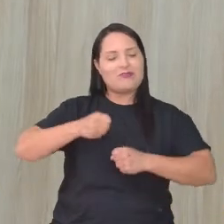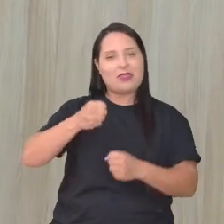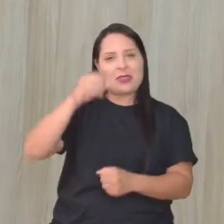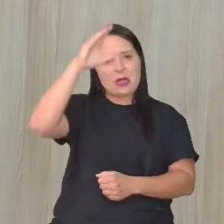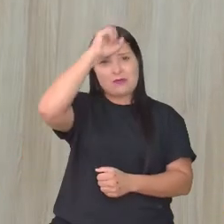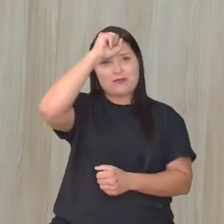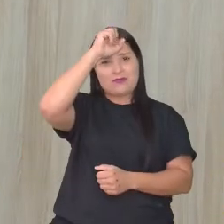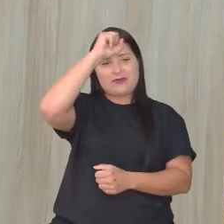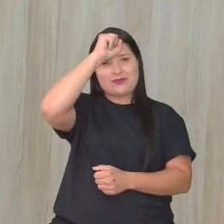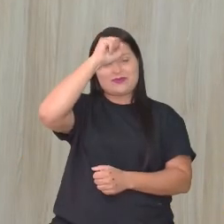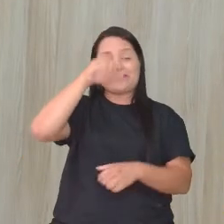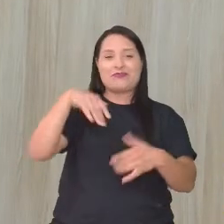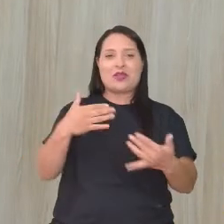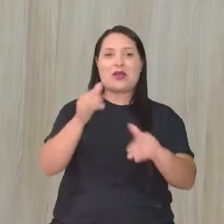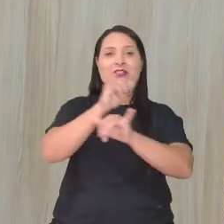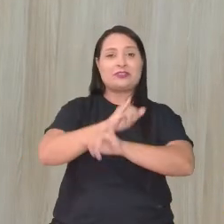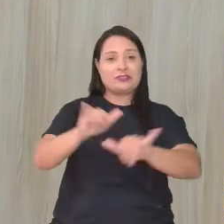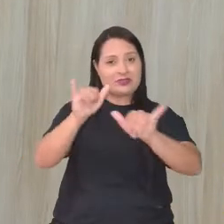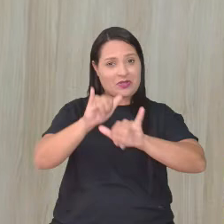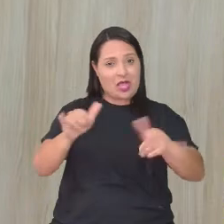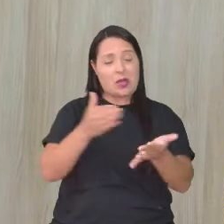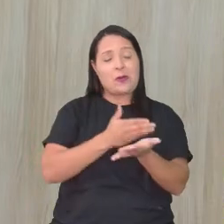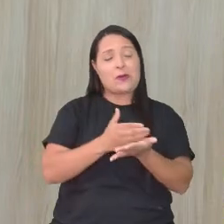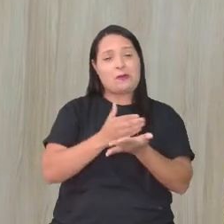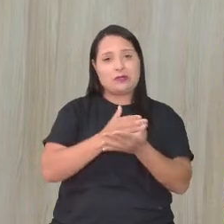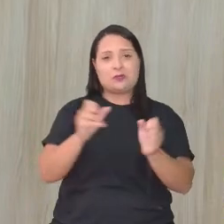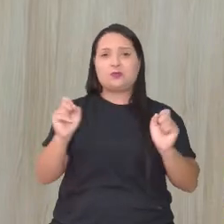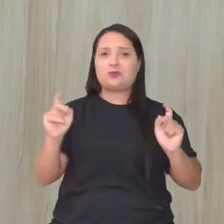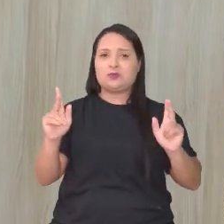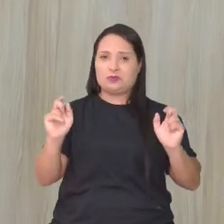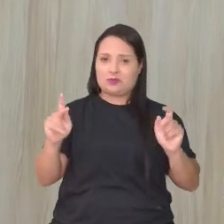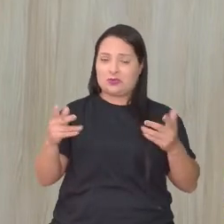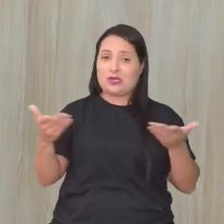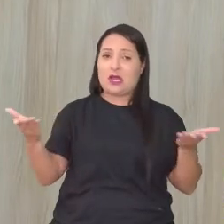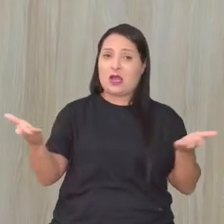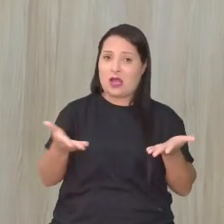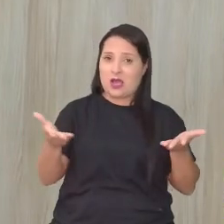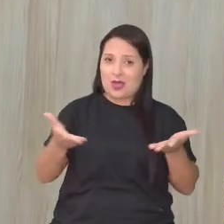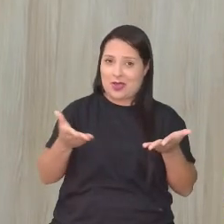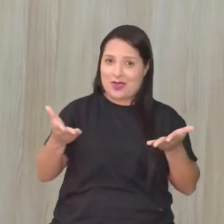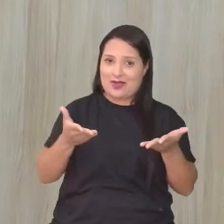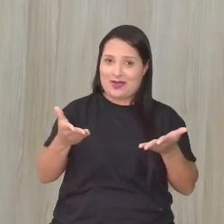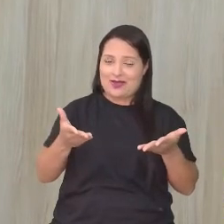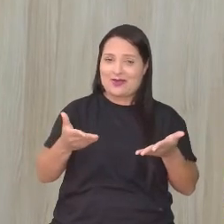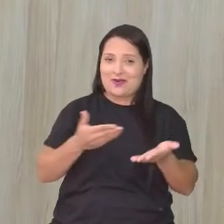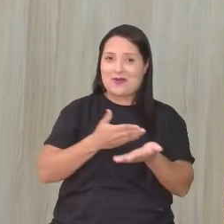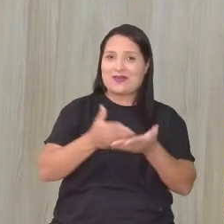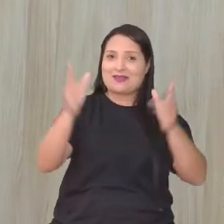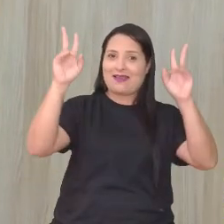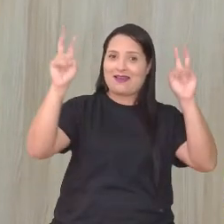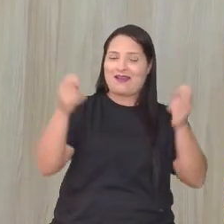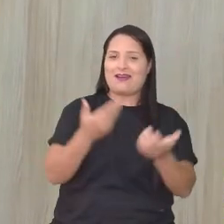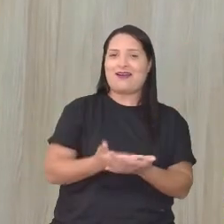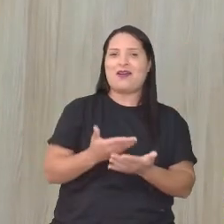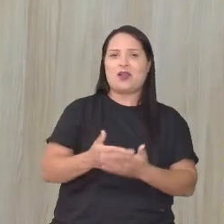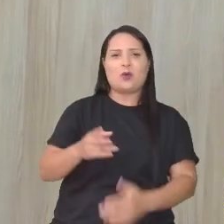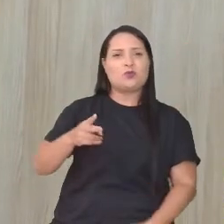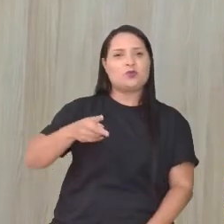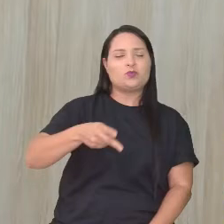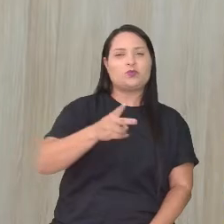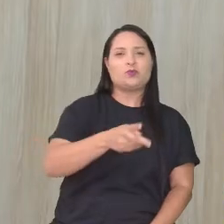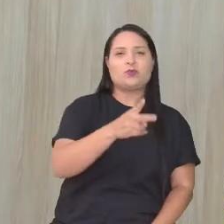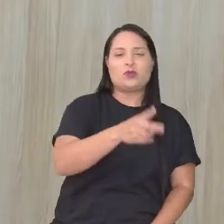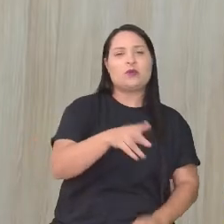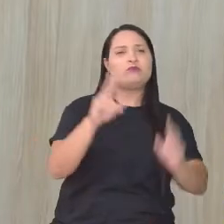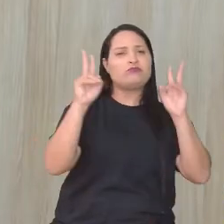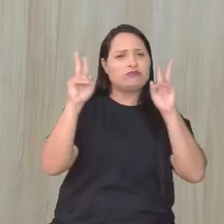Bom, já demos os recados iniciais, sim, né? Então, vamos embora para o tema da aula, né? A gente vai dar continuidade a